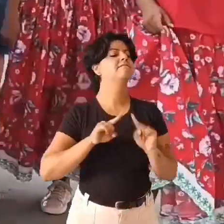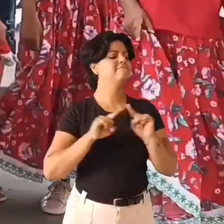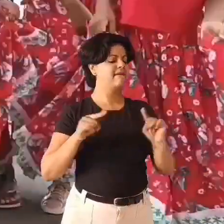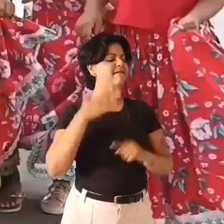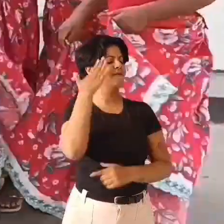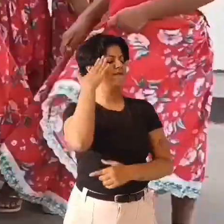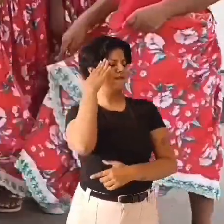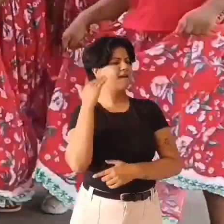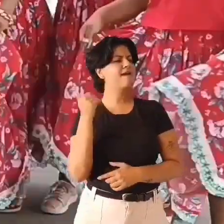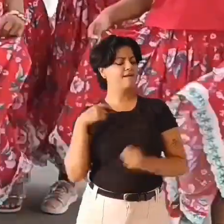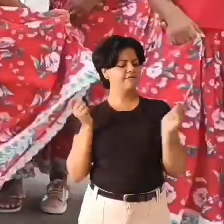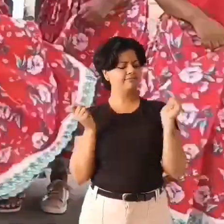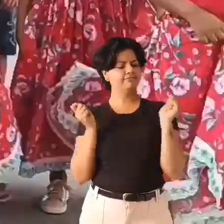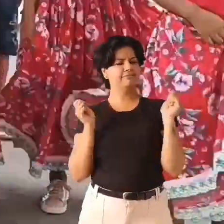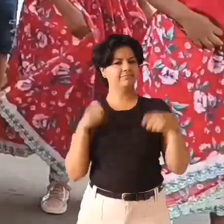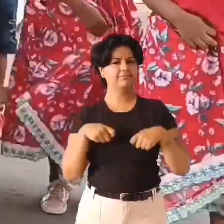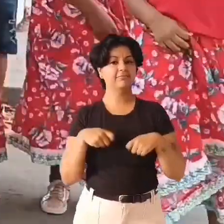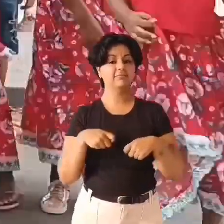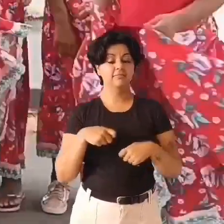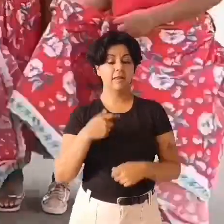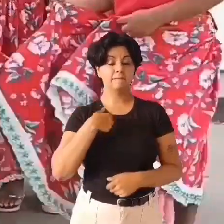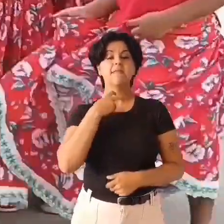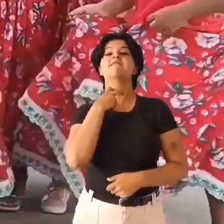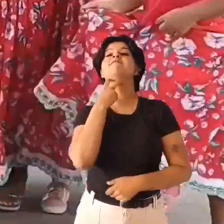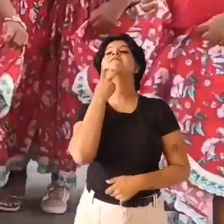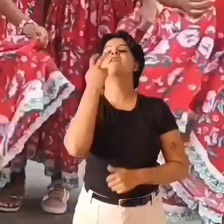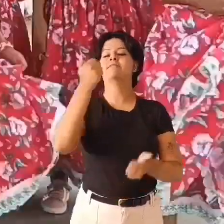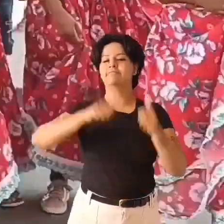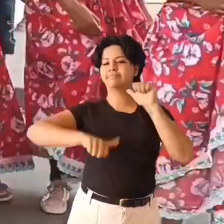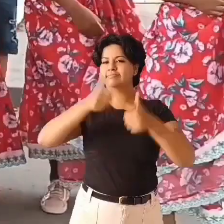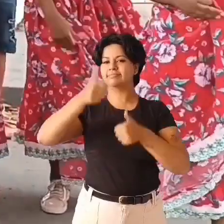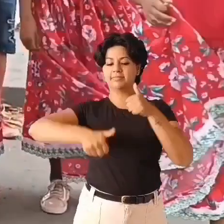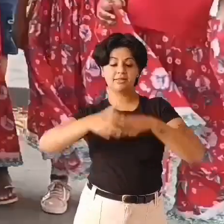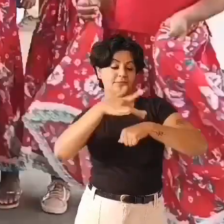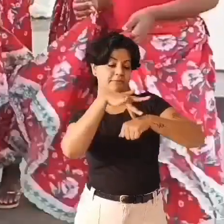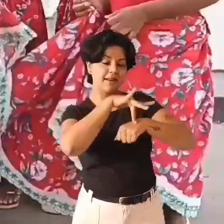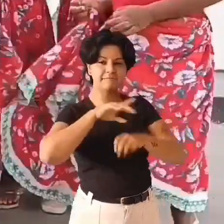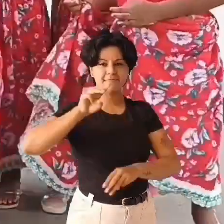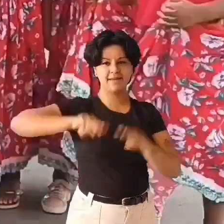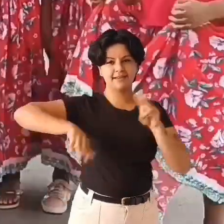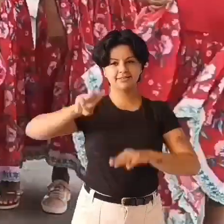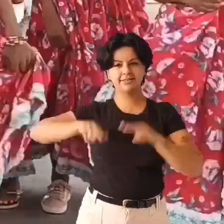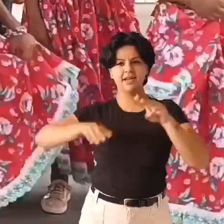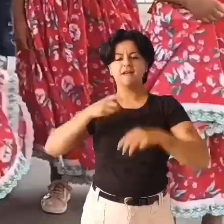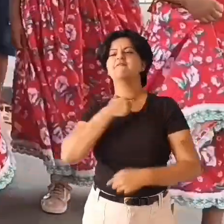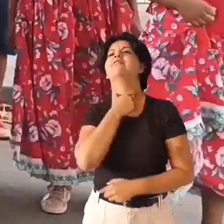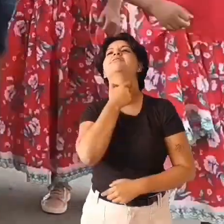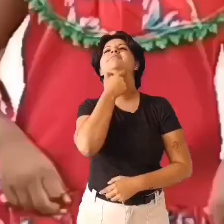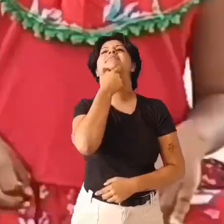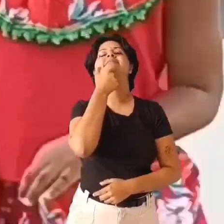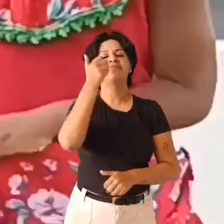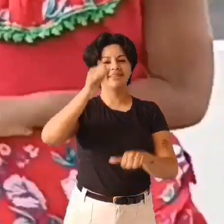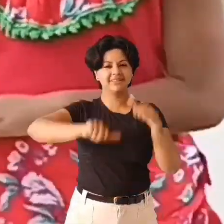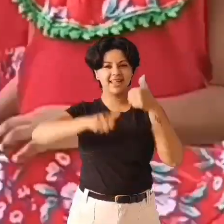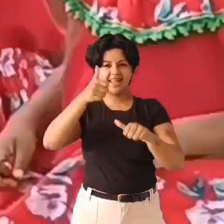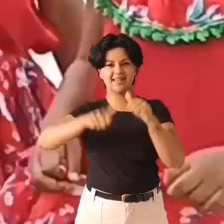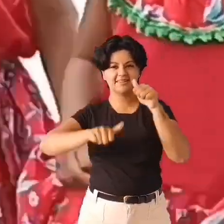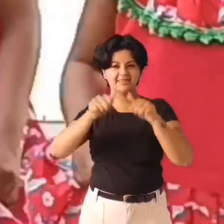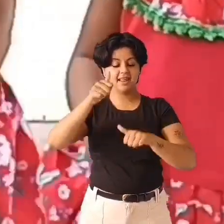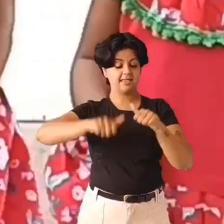mas sei que não sou pedaço. Mas minha qualidade na dança do Marabaixo. Mas